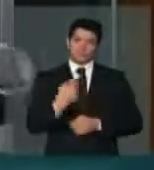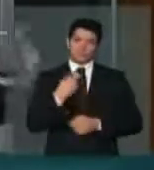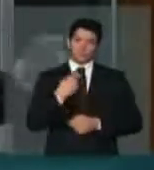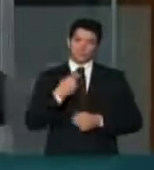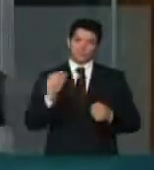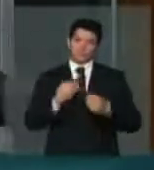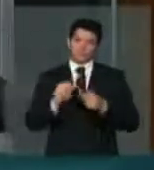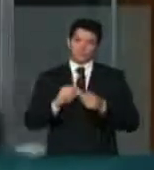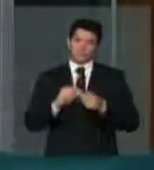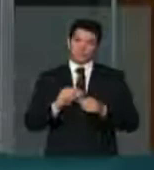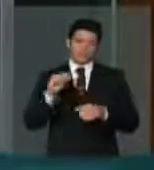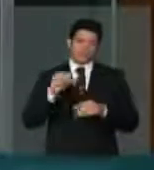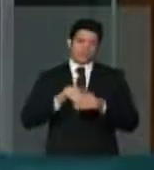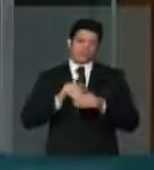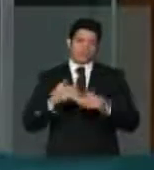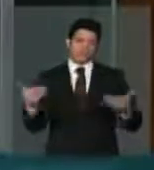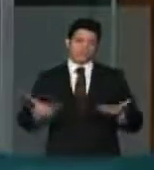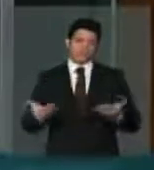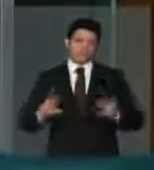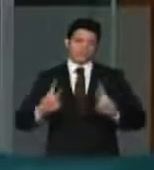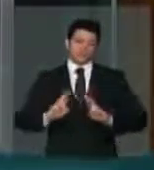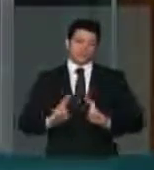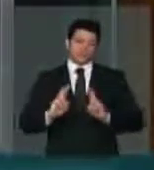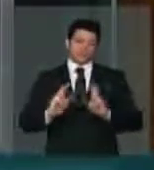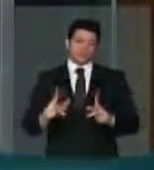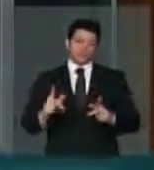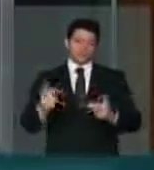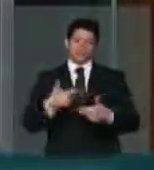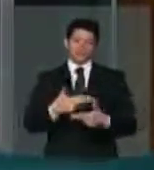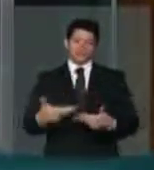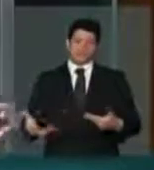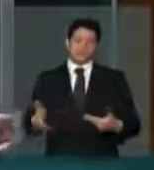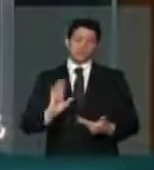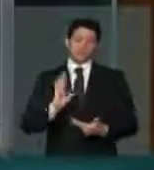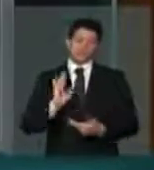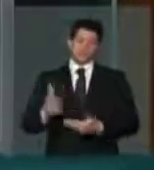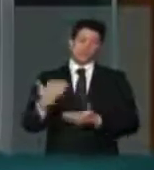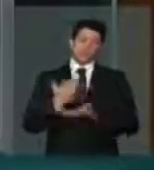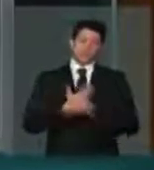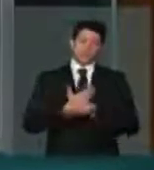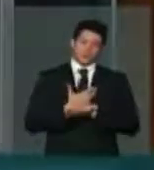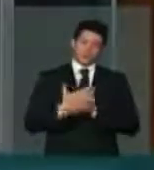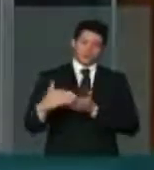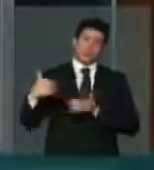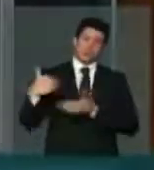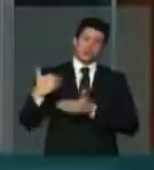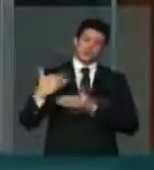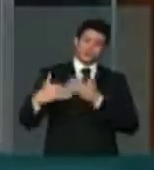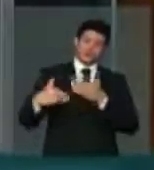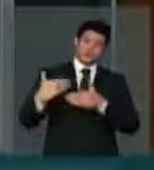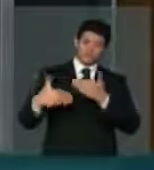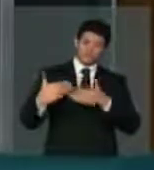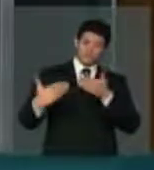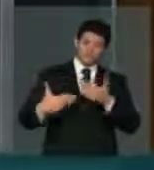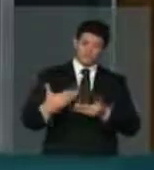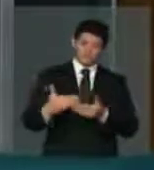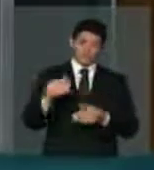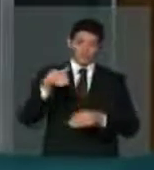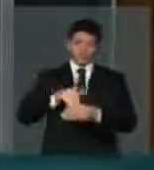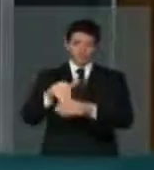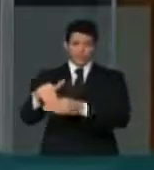votação de hoje um capítulo diferente daquele já iniciado ainda no processo de votação